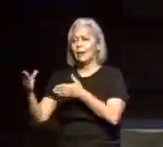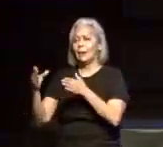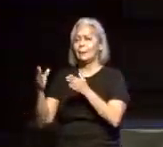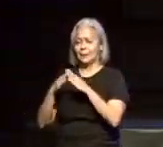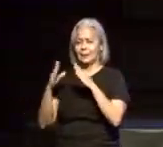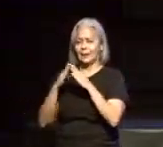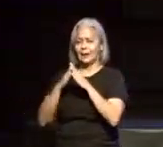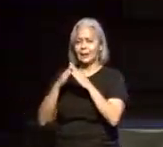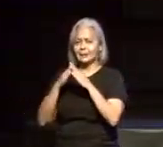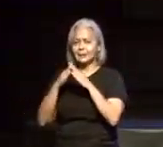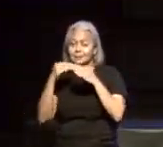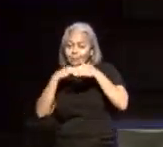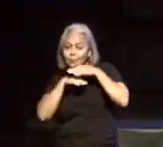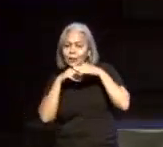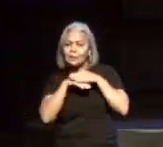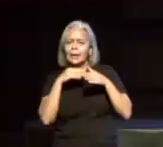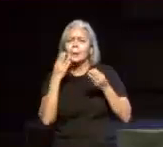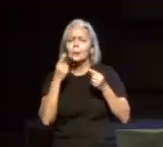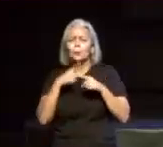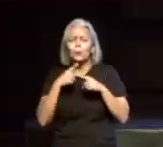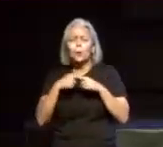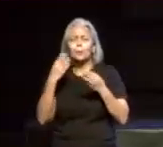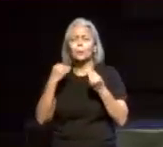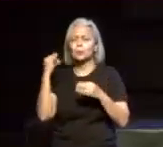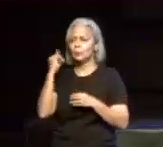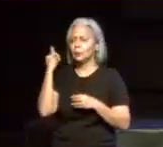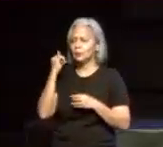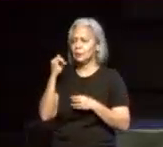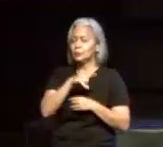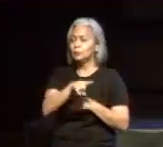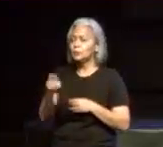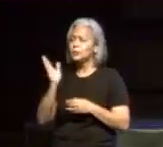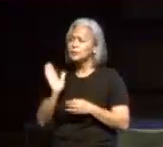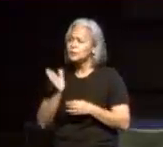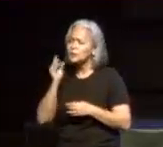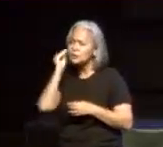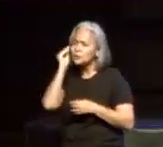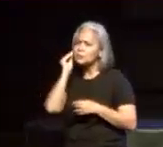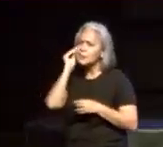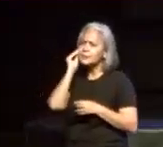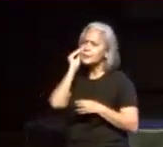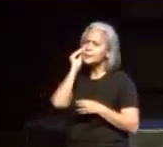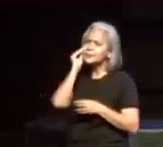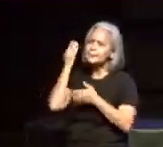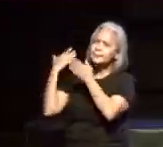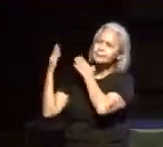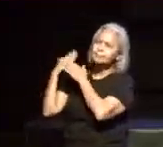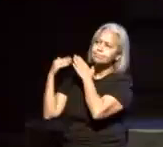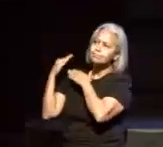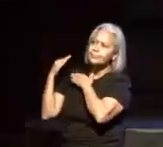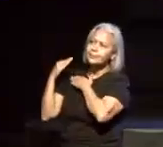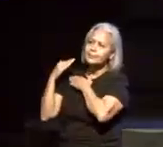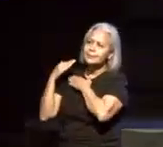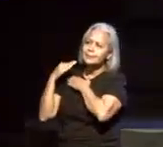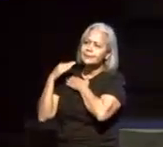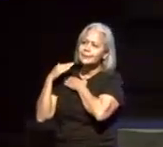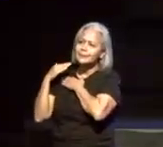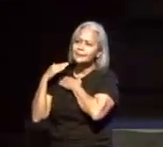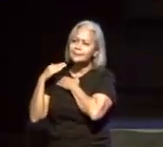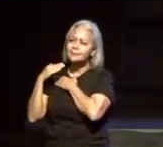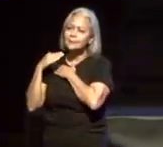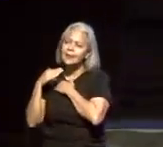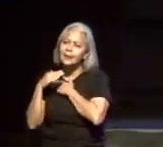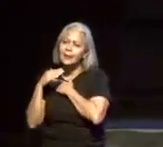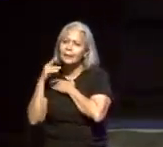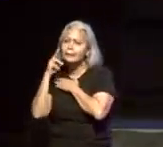a gente crê que é muito importante. Você já teve a experiência alguma vez de ouvir uma música que